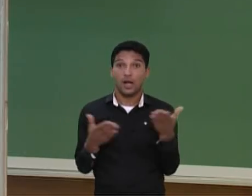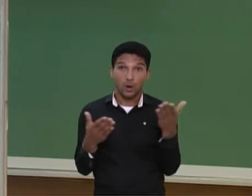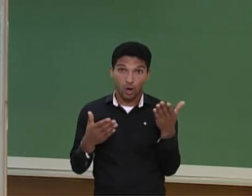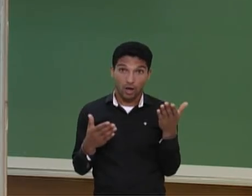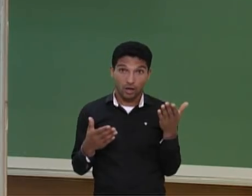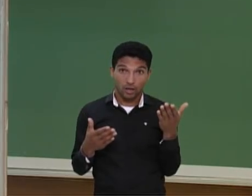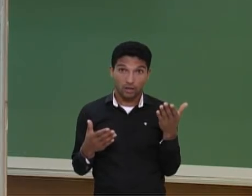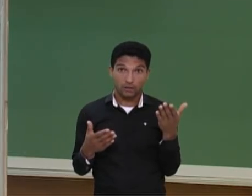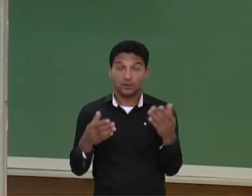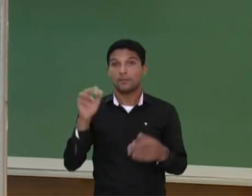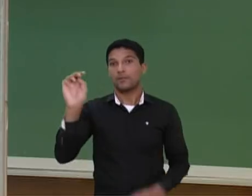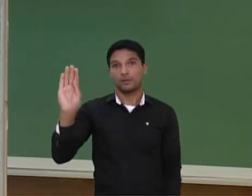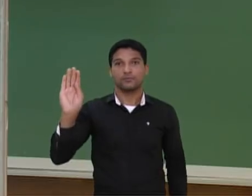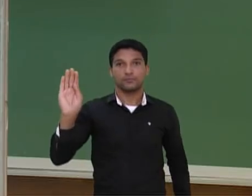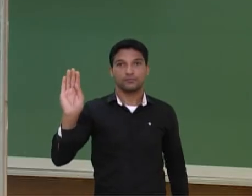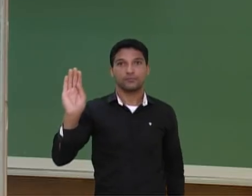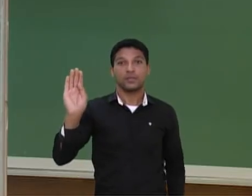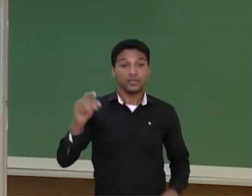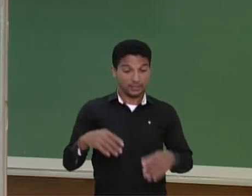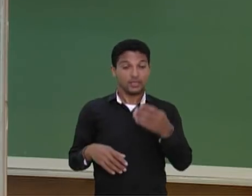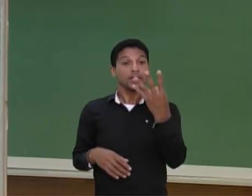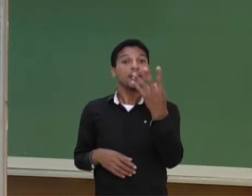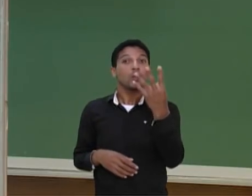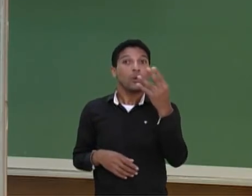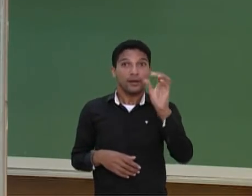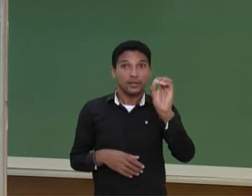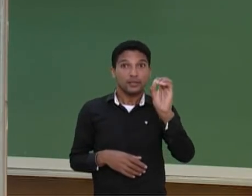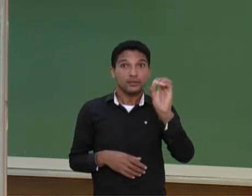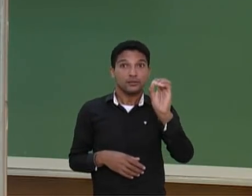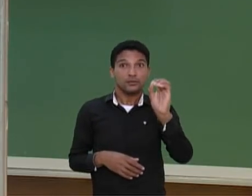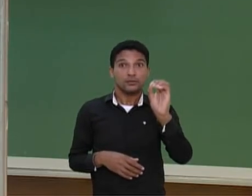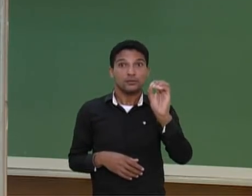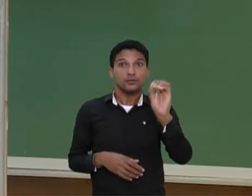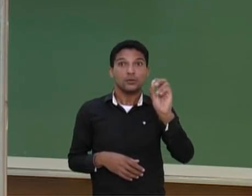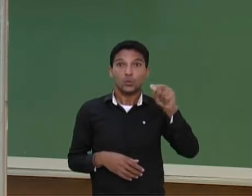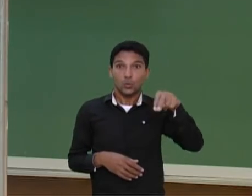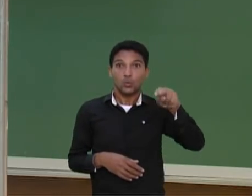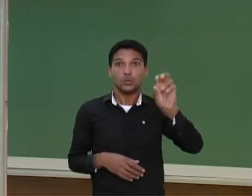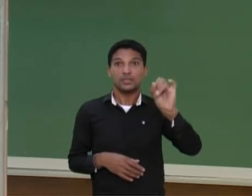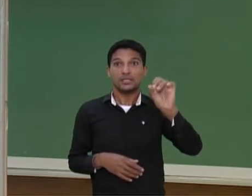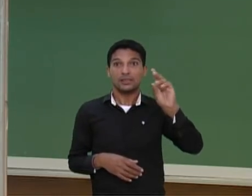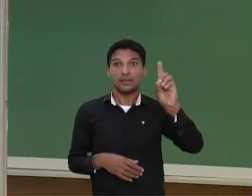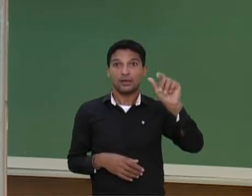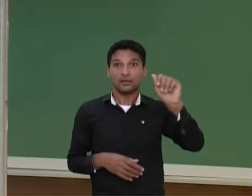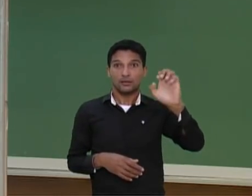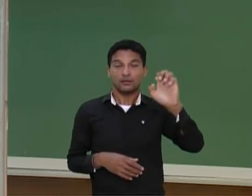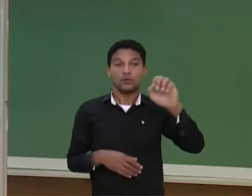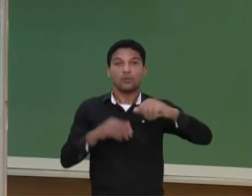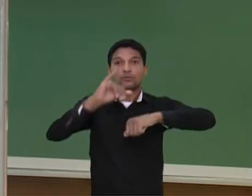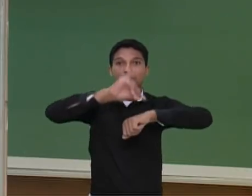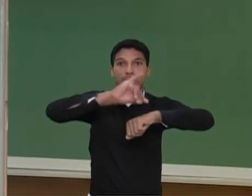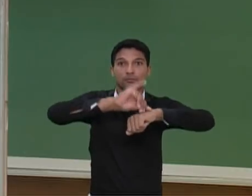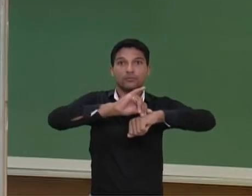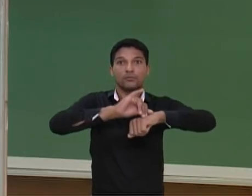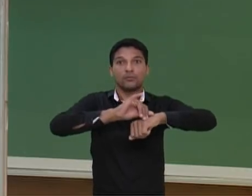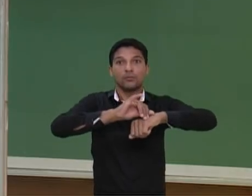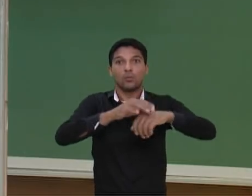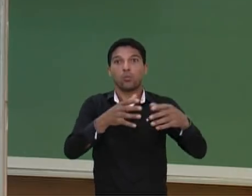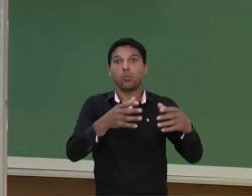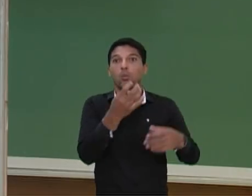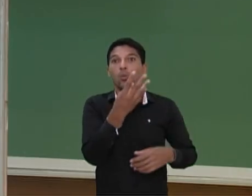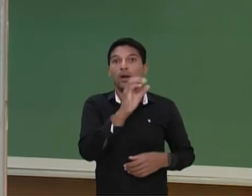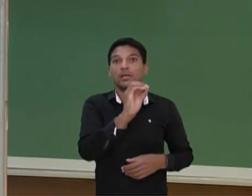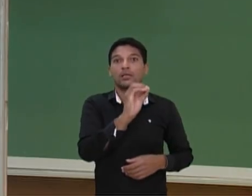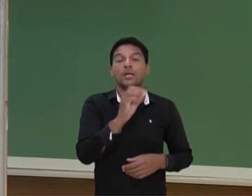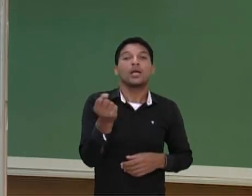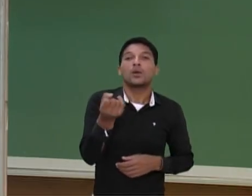quanto vai ser meu custo qual é esse valor mínimo y do vértice vai ser igual a menos delta / 4 a